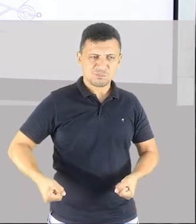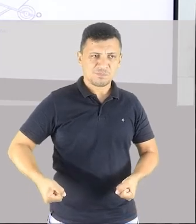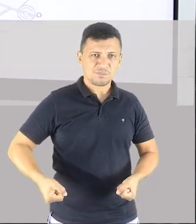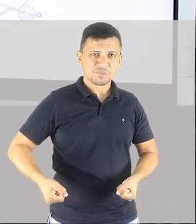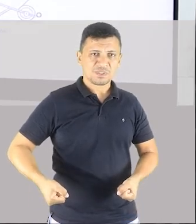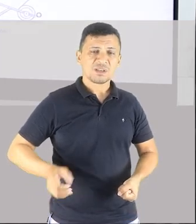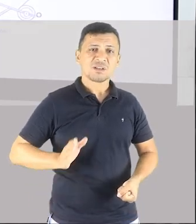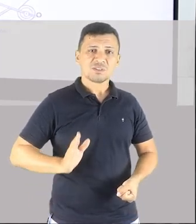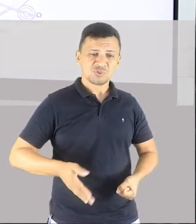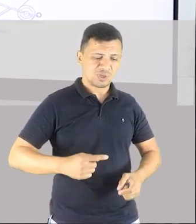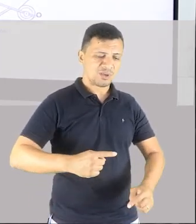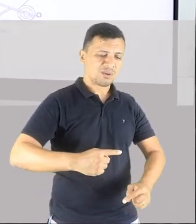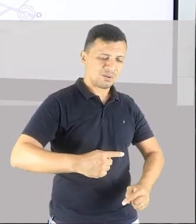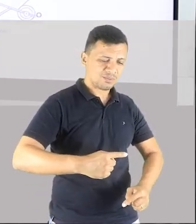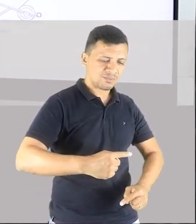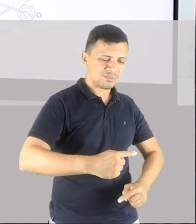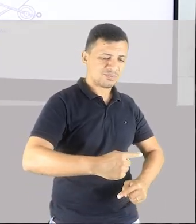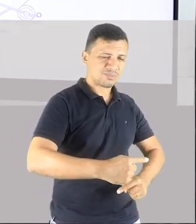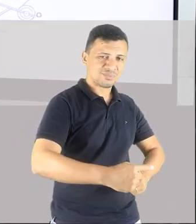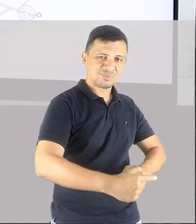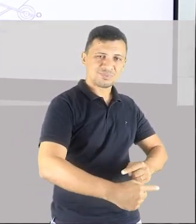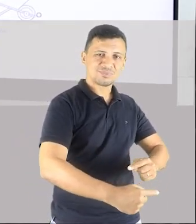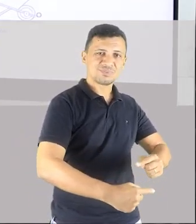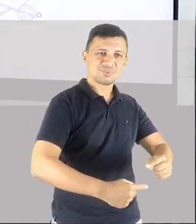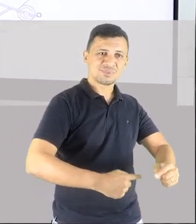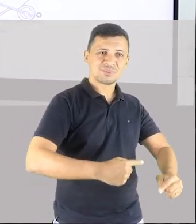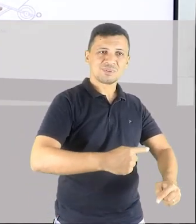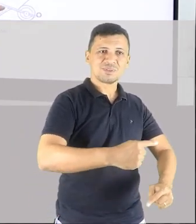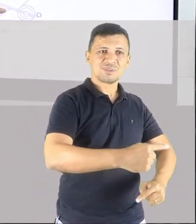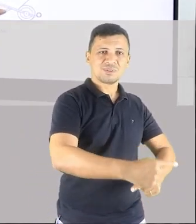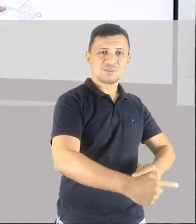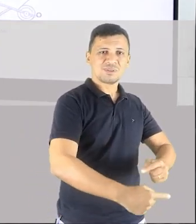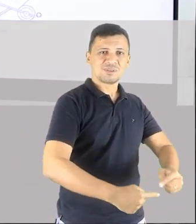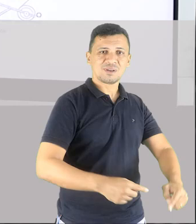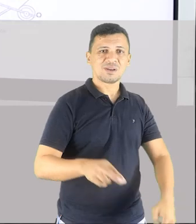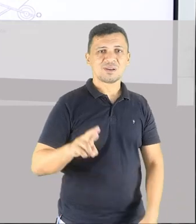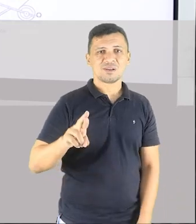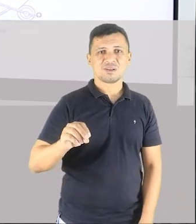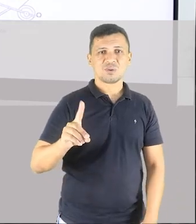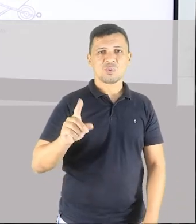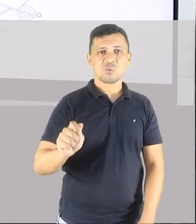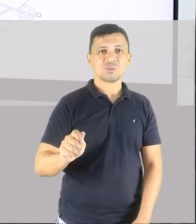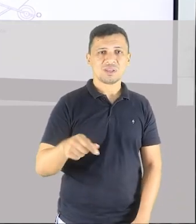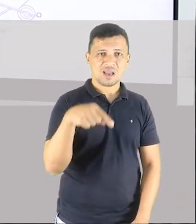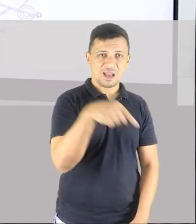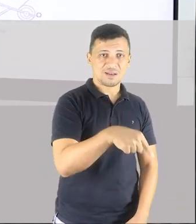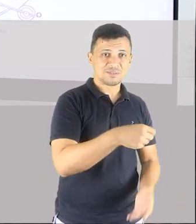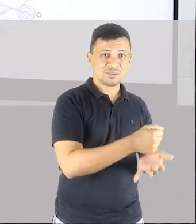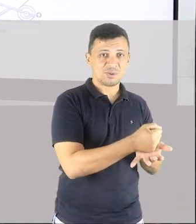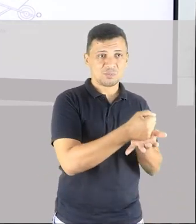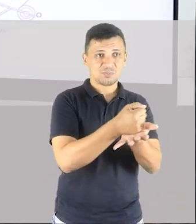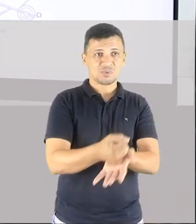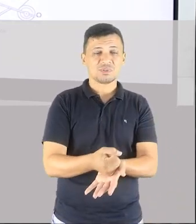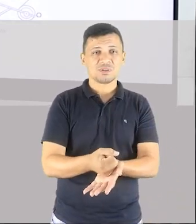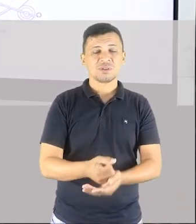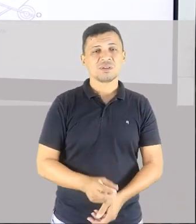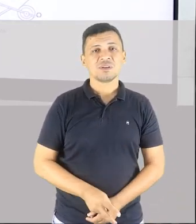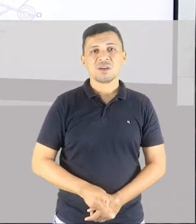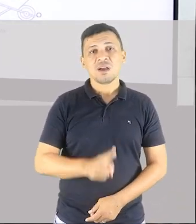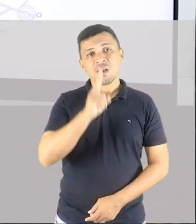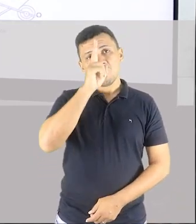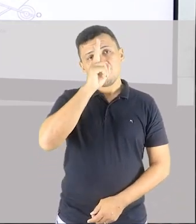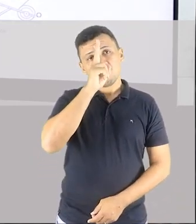um torquezinho, né? Vai girar em torno de quê? Da roda. Então ali é o ponto de apoio. A força